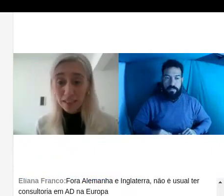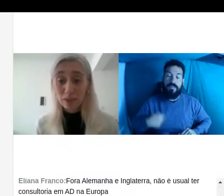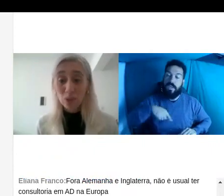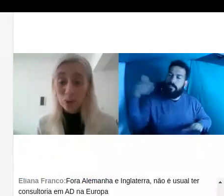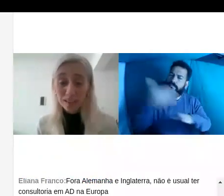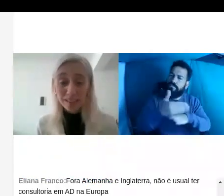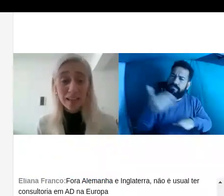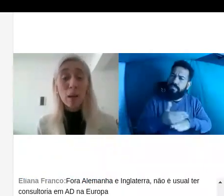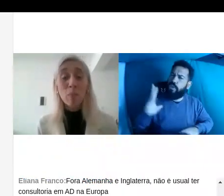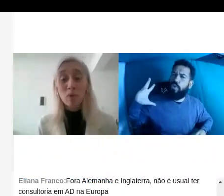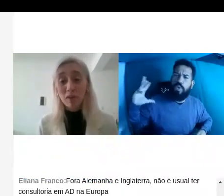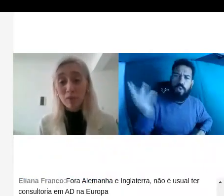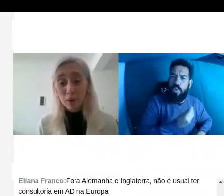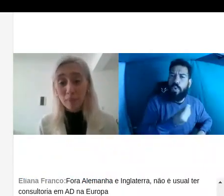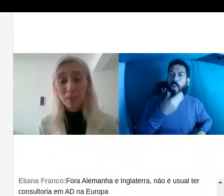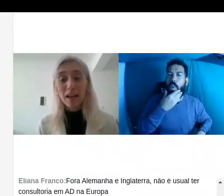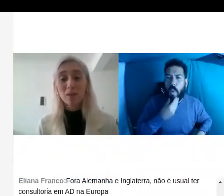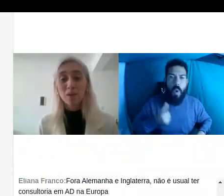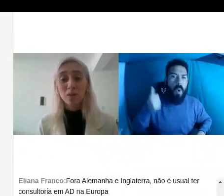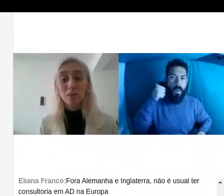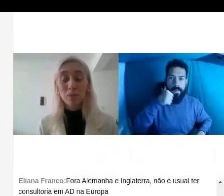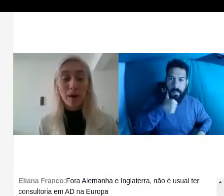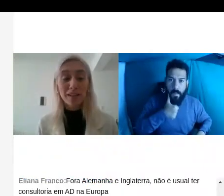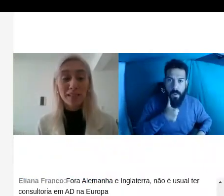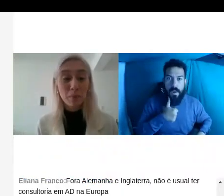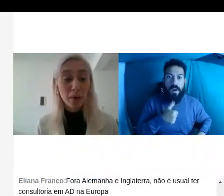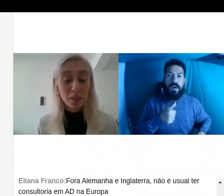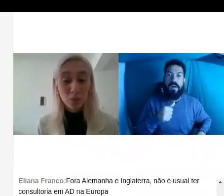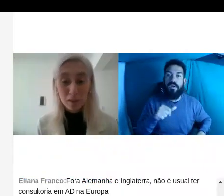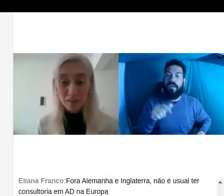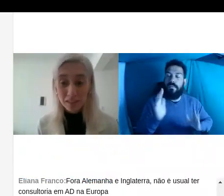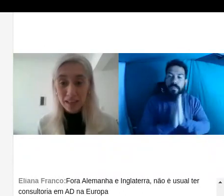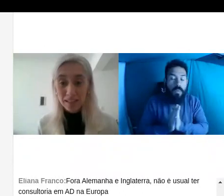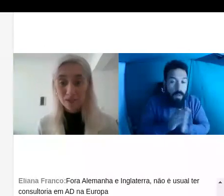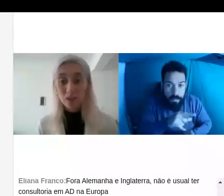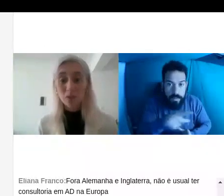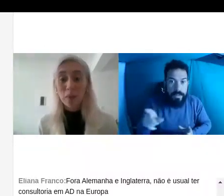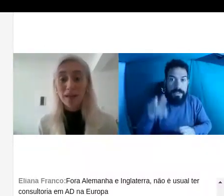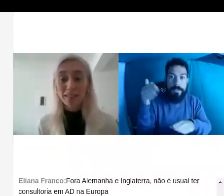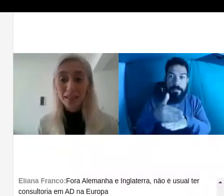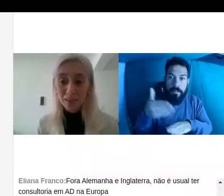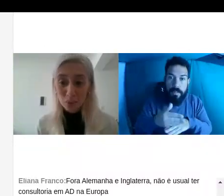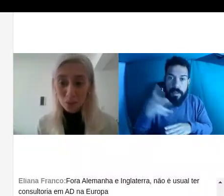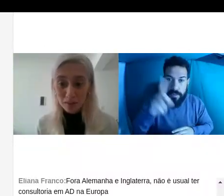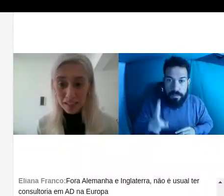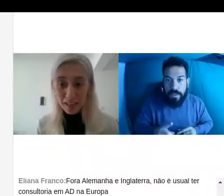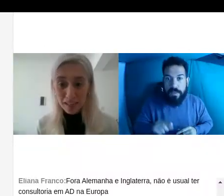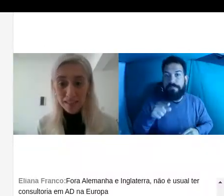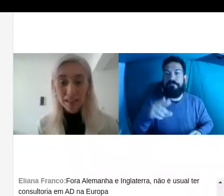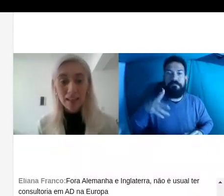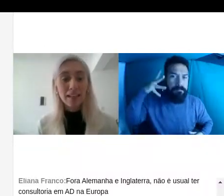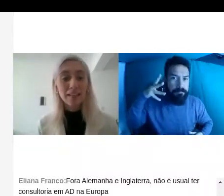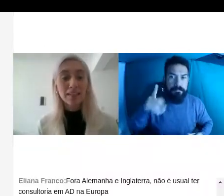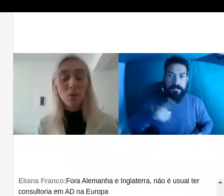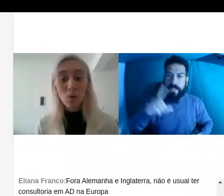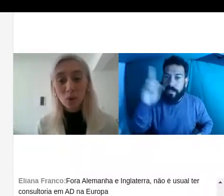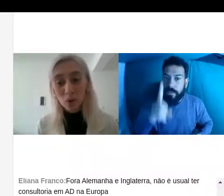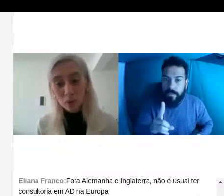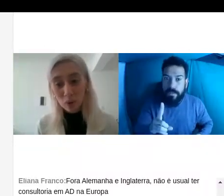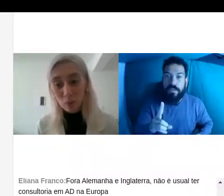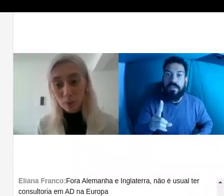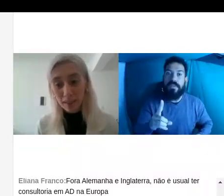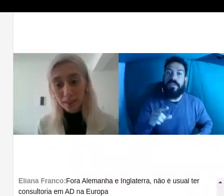e todas. Por favor, aos nossos participantes com deficiência, aos nossos palestrantes com deficiência, que estão